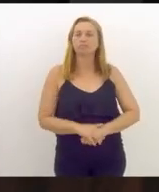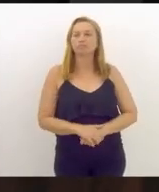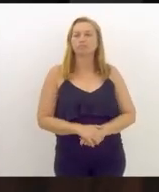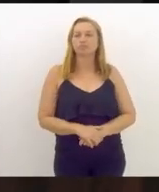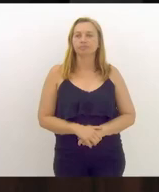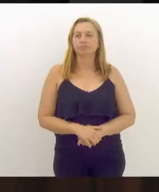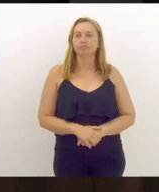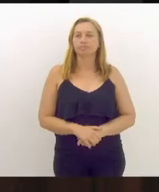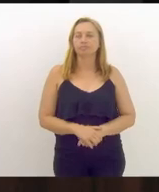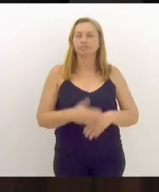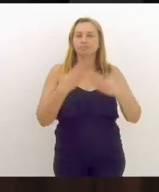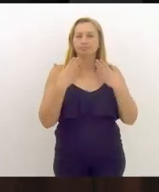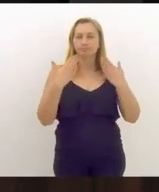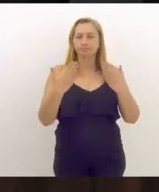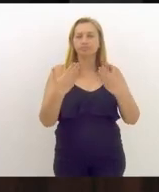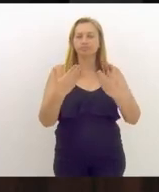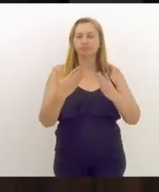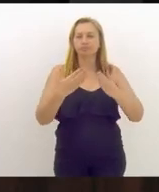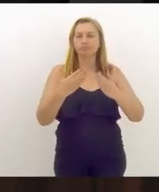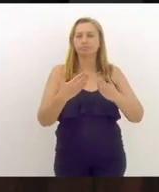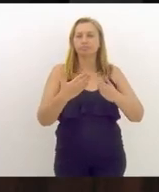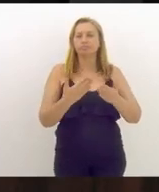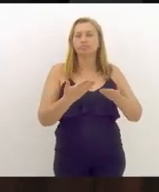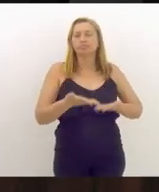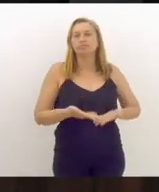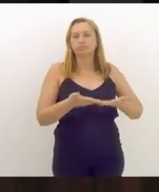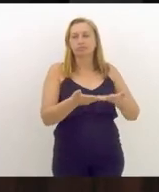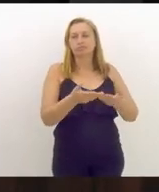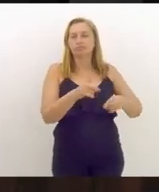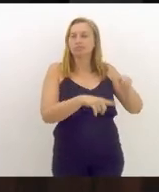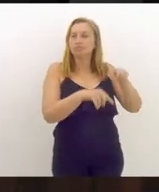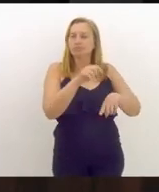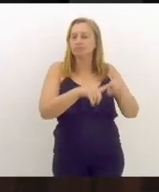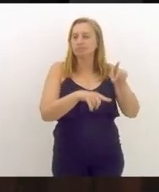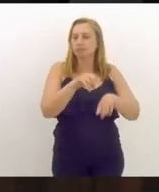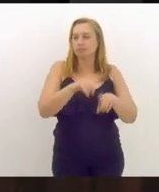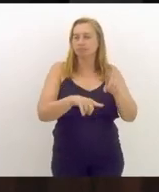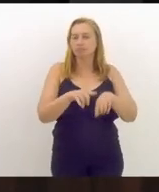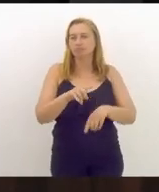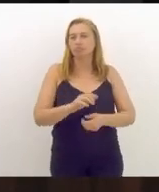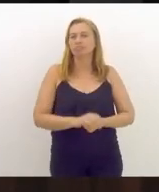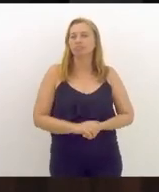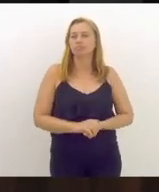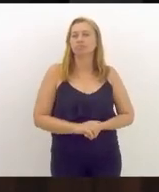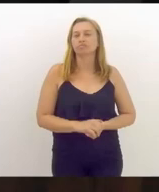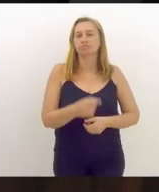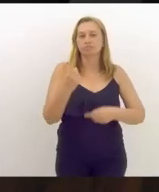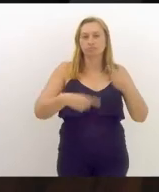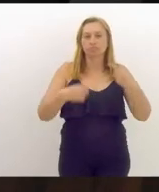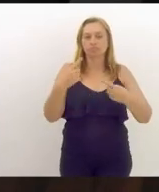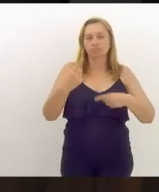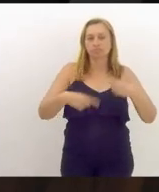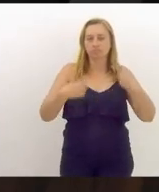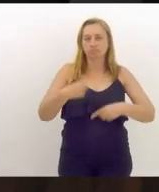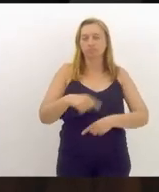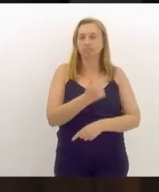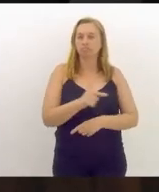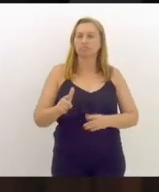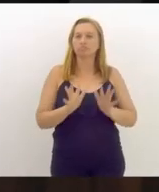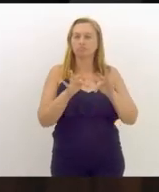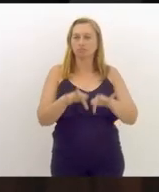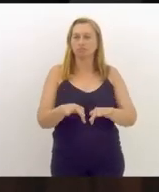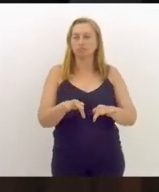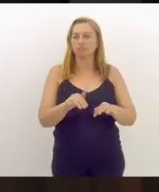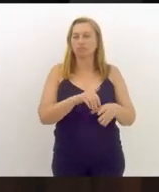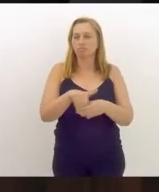condições de apresentação de ofertas de produtos e serviços ao consumidor na forma que menciona em discussão que Queira discutir encerrado